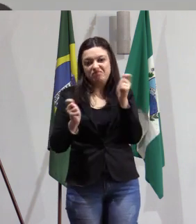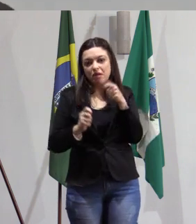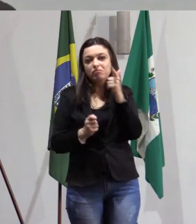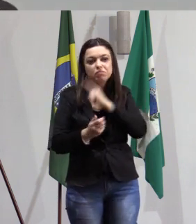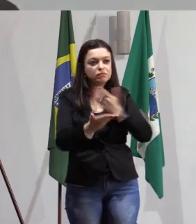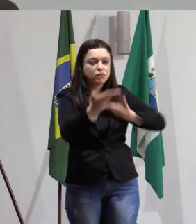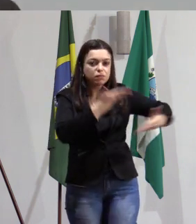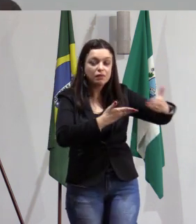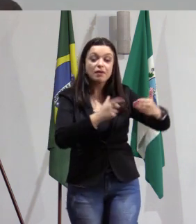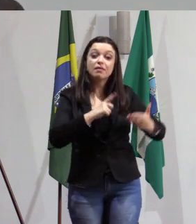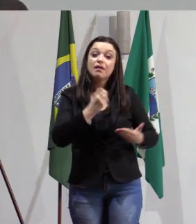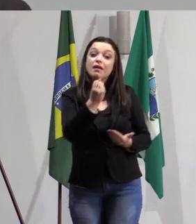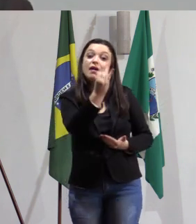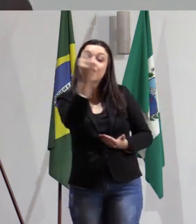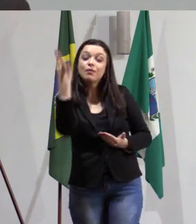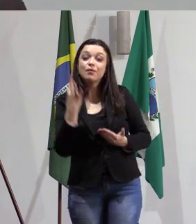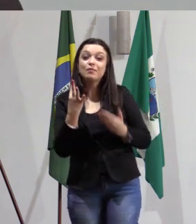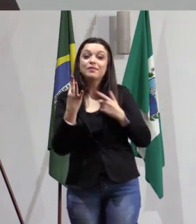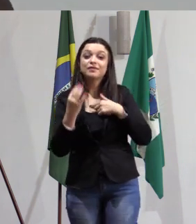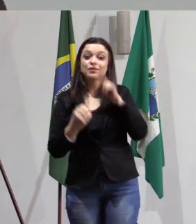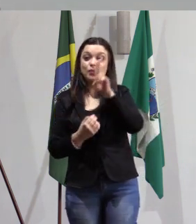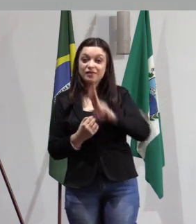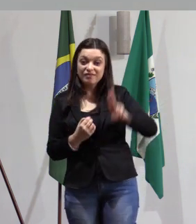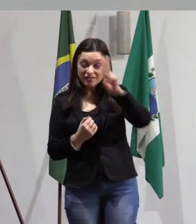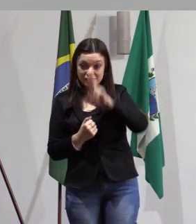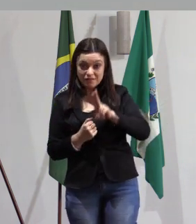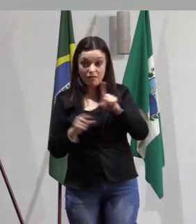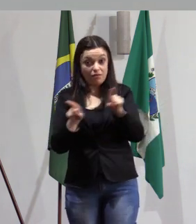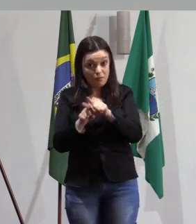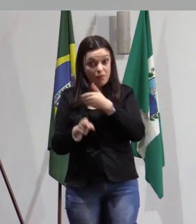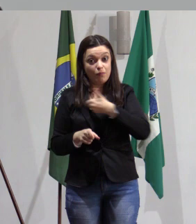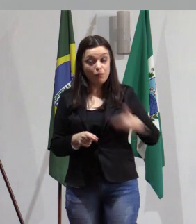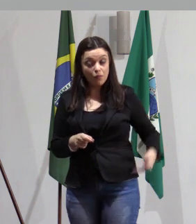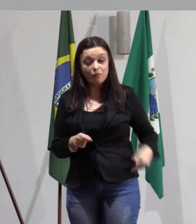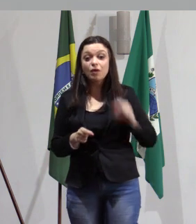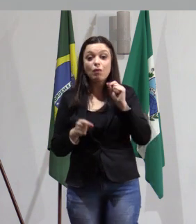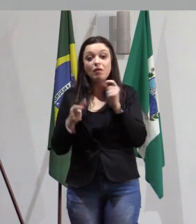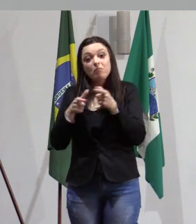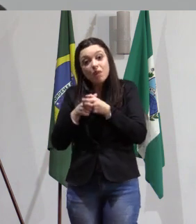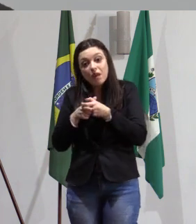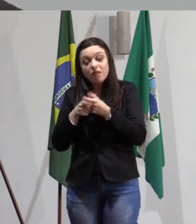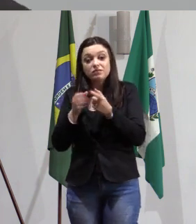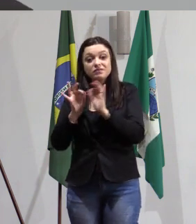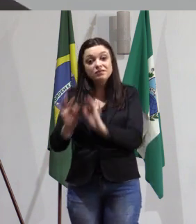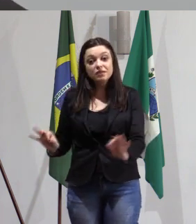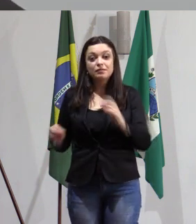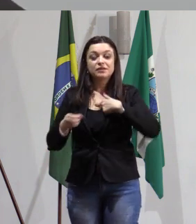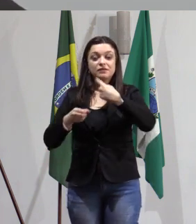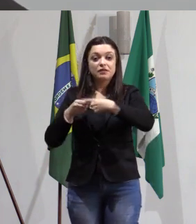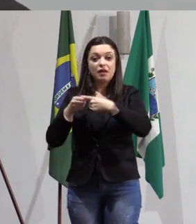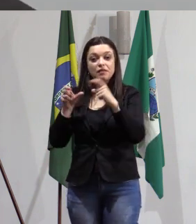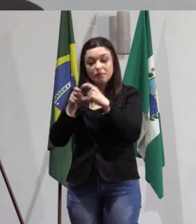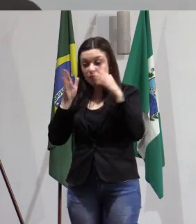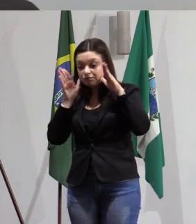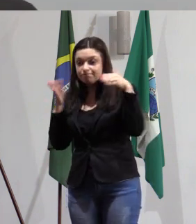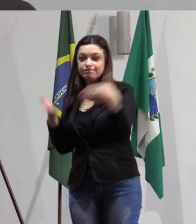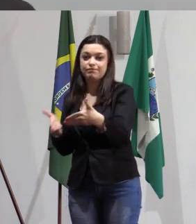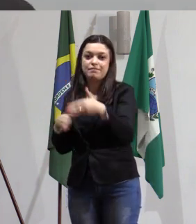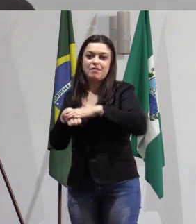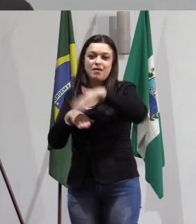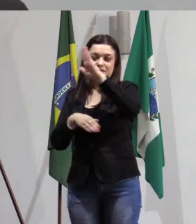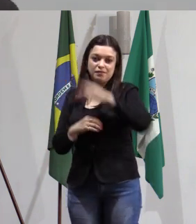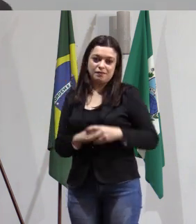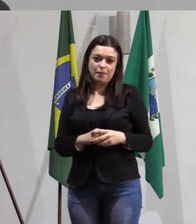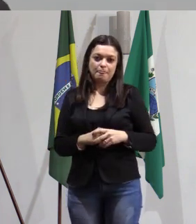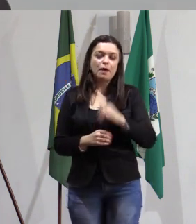mas temos também um número imenso de universidades, em primeiro lugar, que foram criadas com vocações específicas,